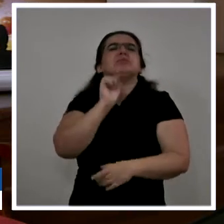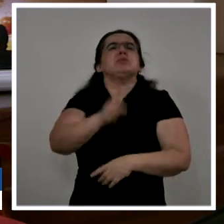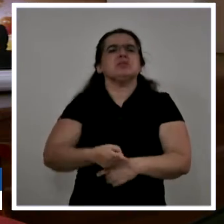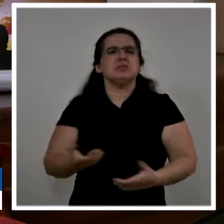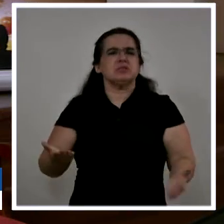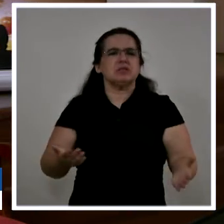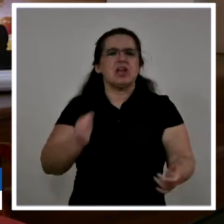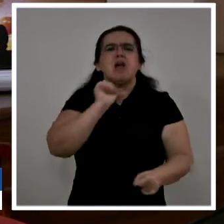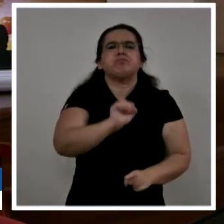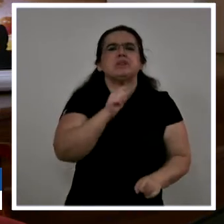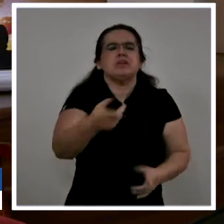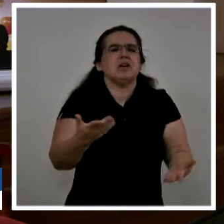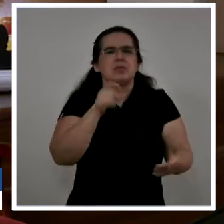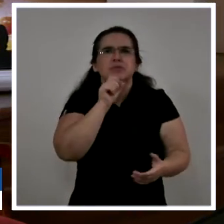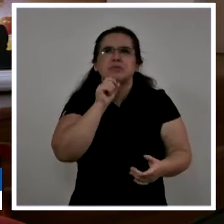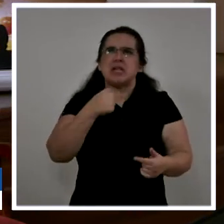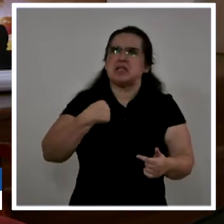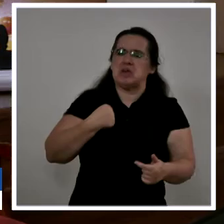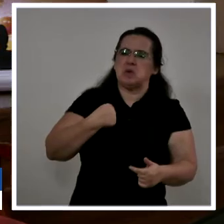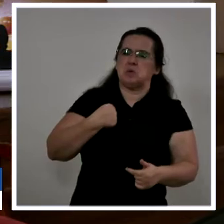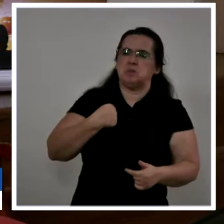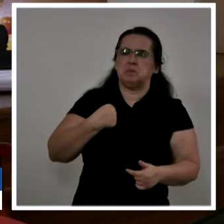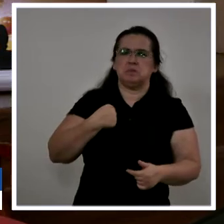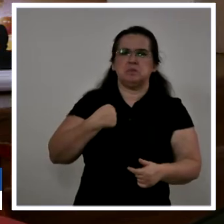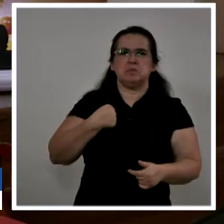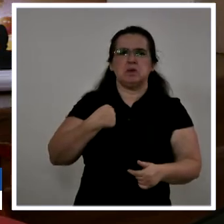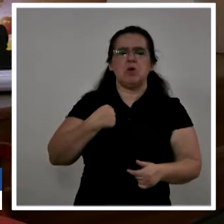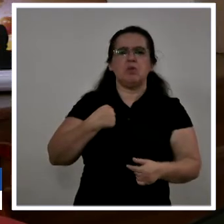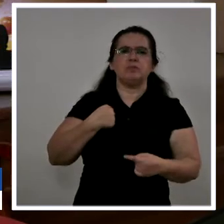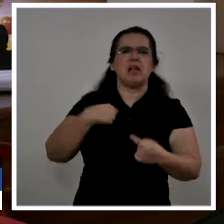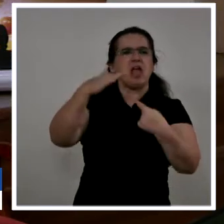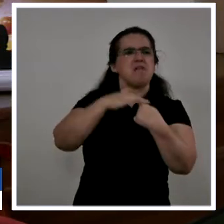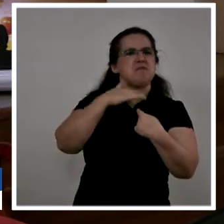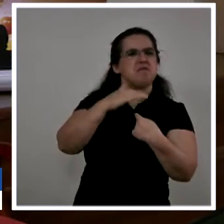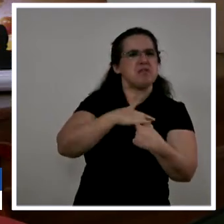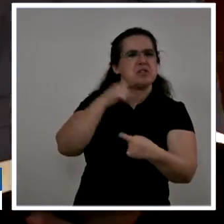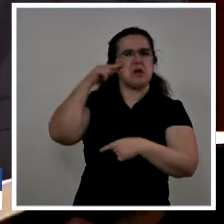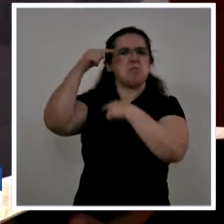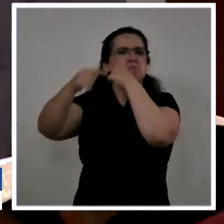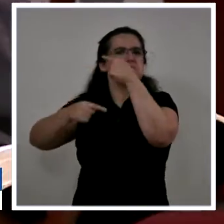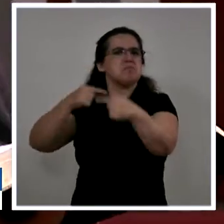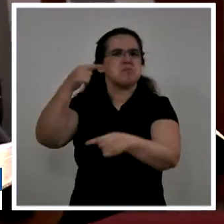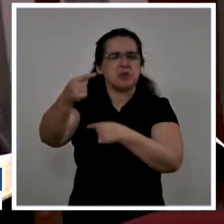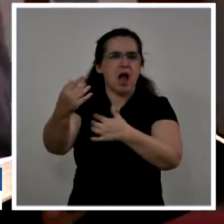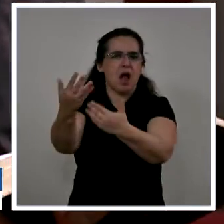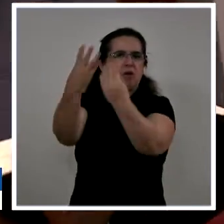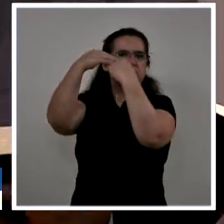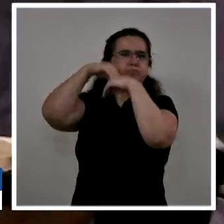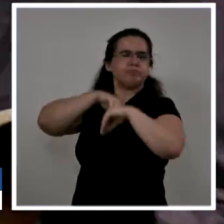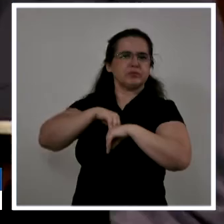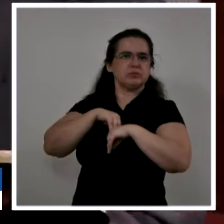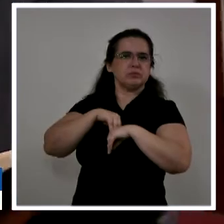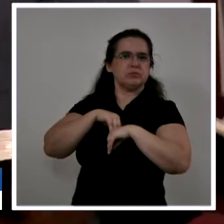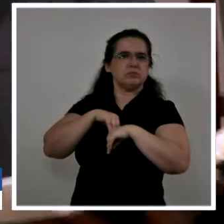it possible for a habit or a tendency to be hereditary? Será possível que um hábito ou uma